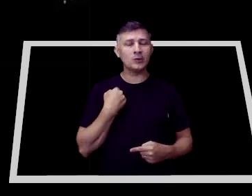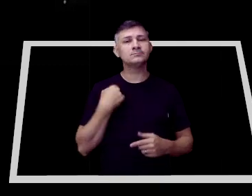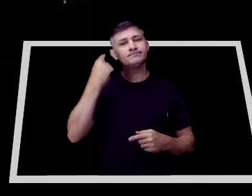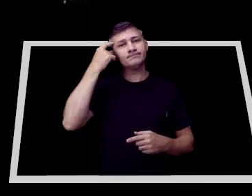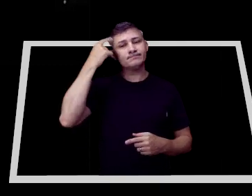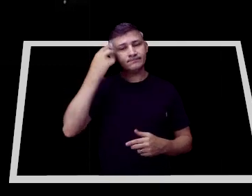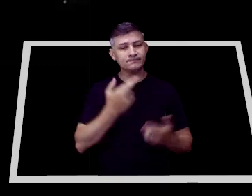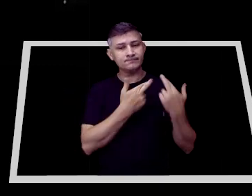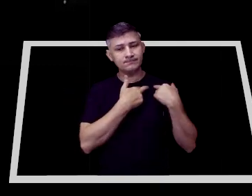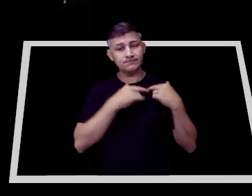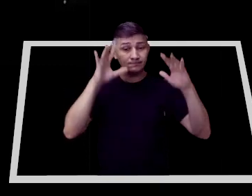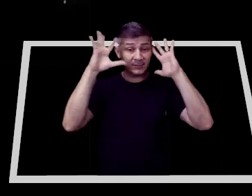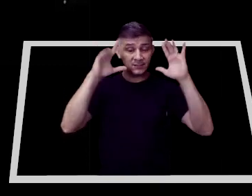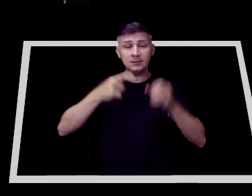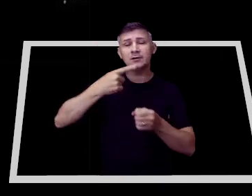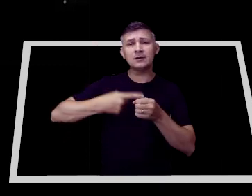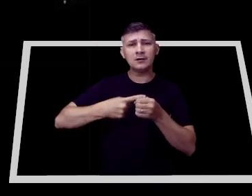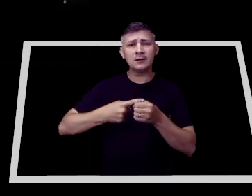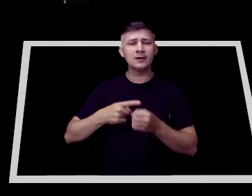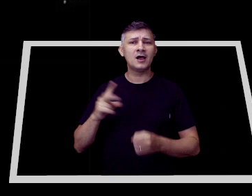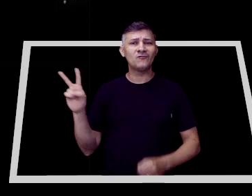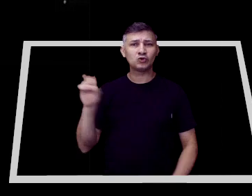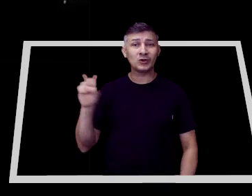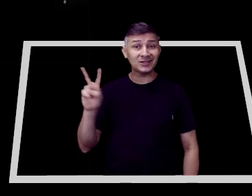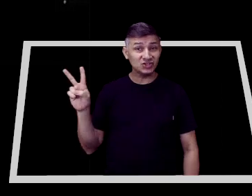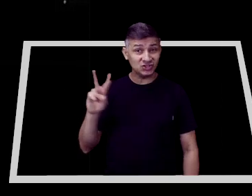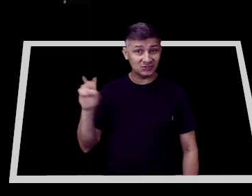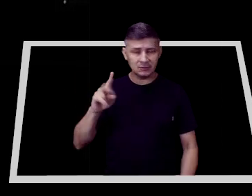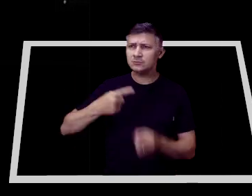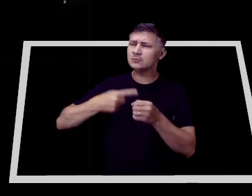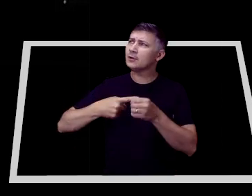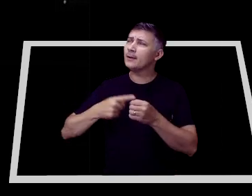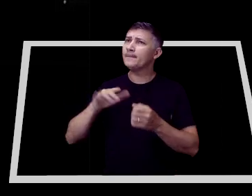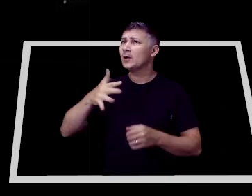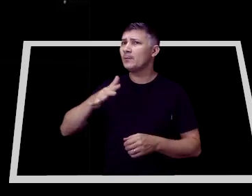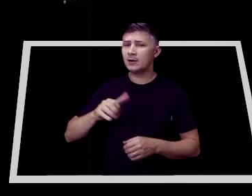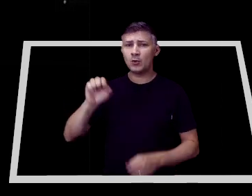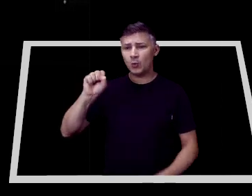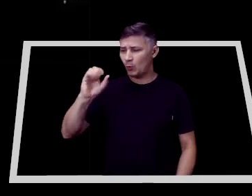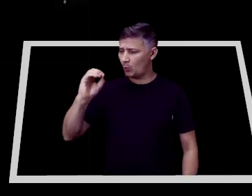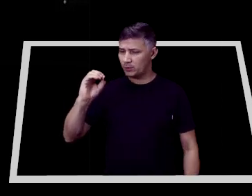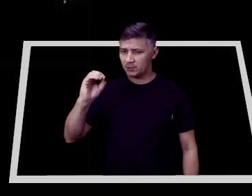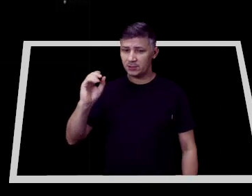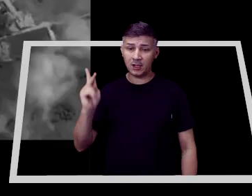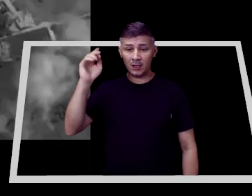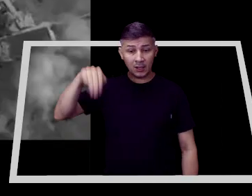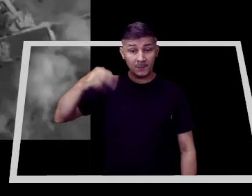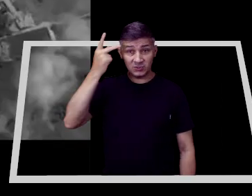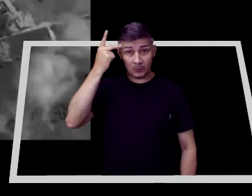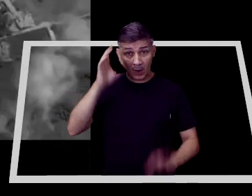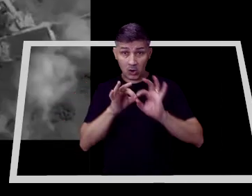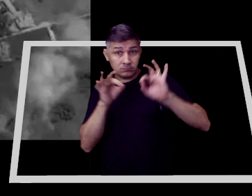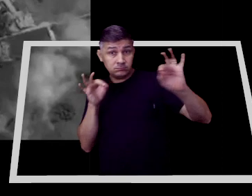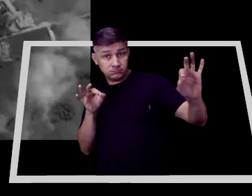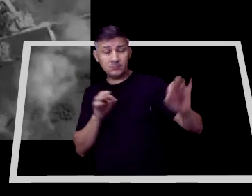a gente foi encarregado de pensar essa escola em Votorantim, que é essa cidade que fica a aproximadamente 80 quilômetros de